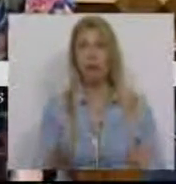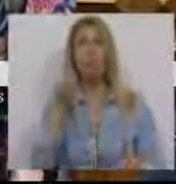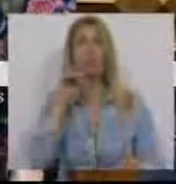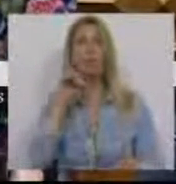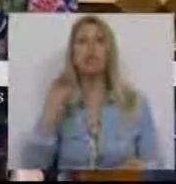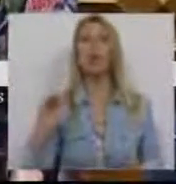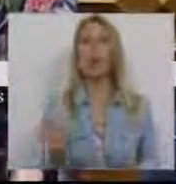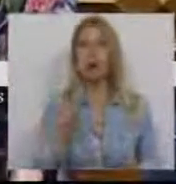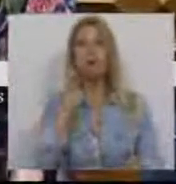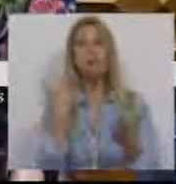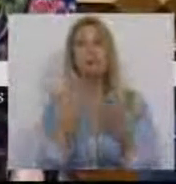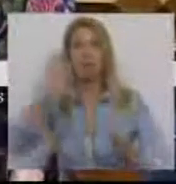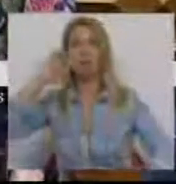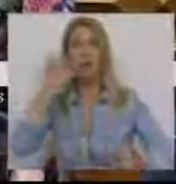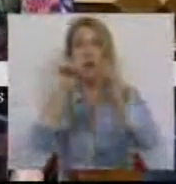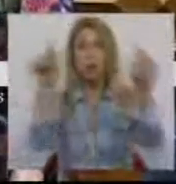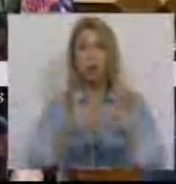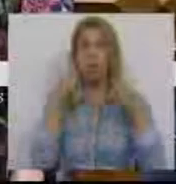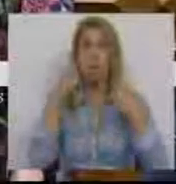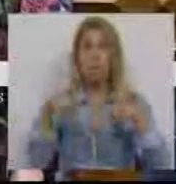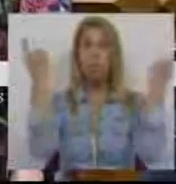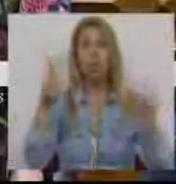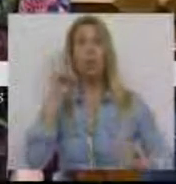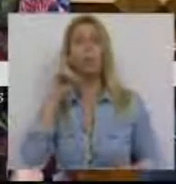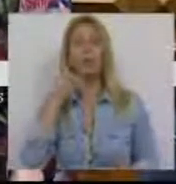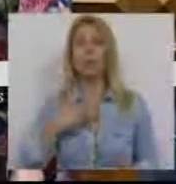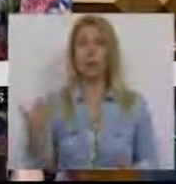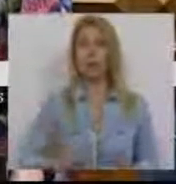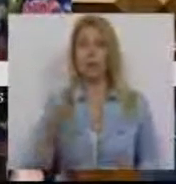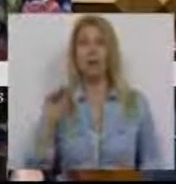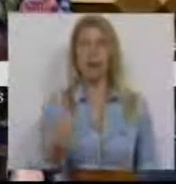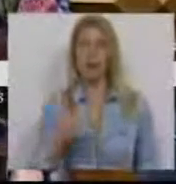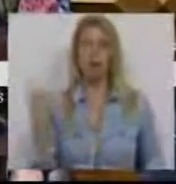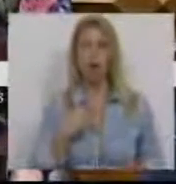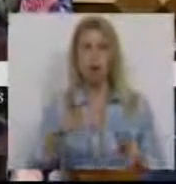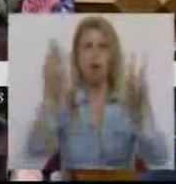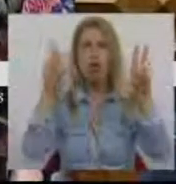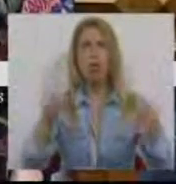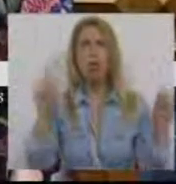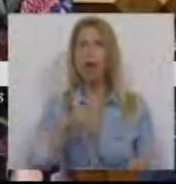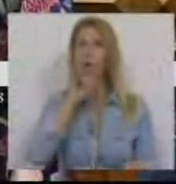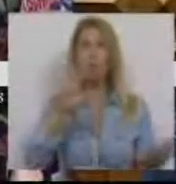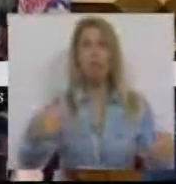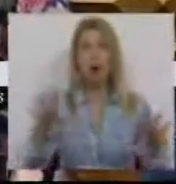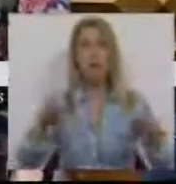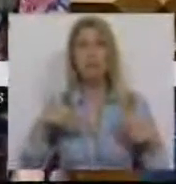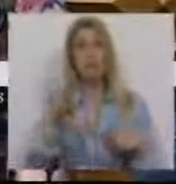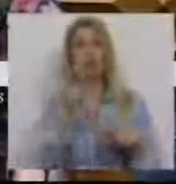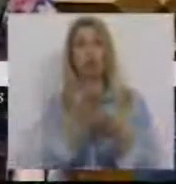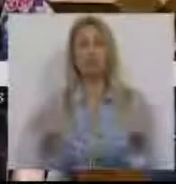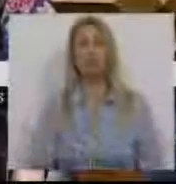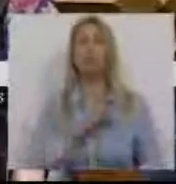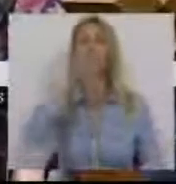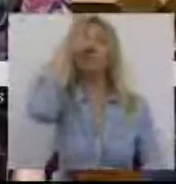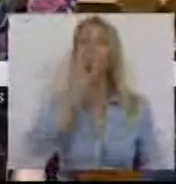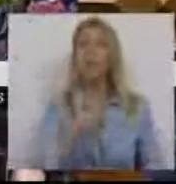Isso coloca em causa um sistema público da proteção dos direitos da criança. E nós nunca poderemos aceitar essa solução. O Sr. Ministro